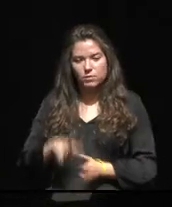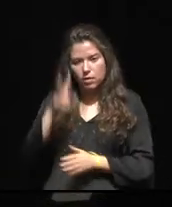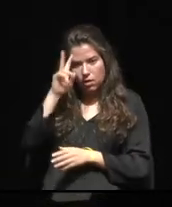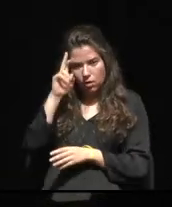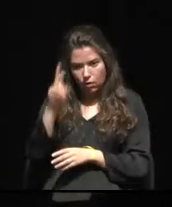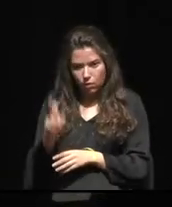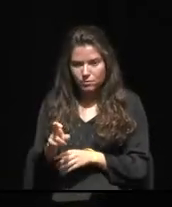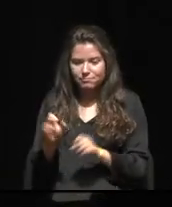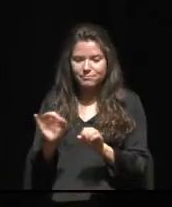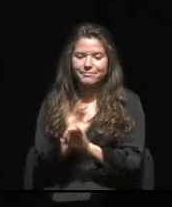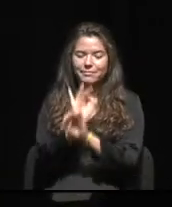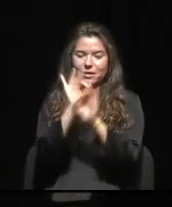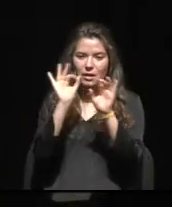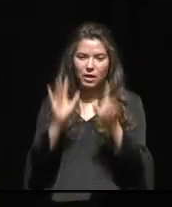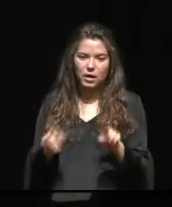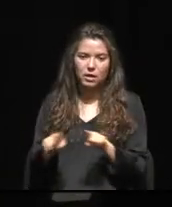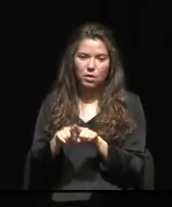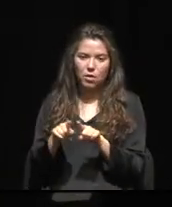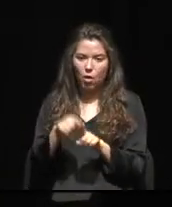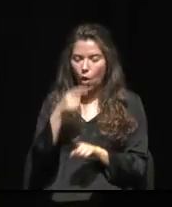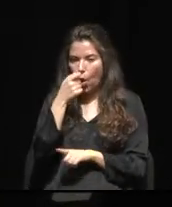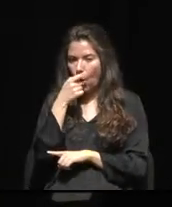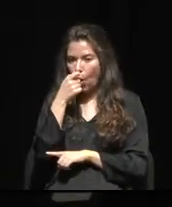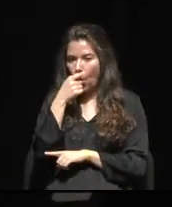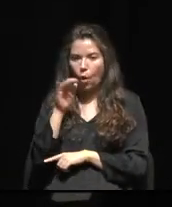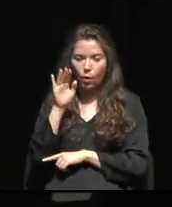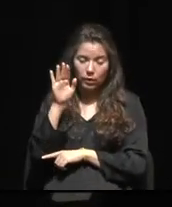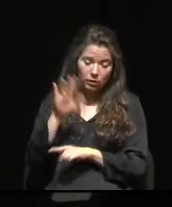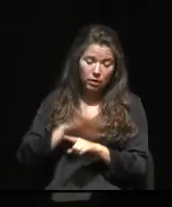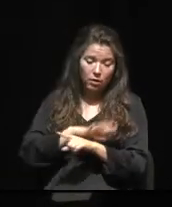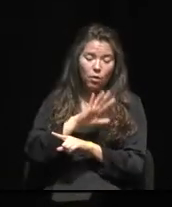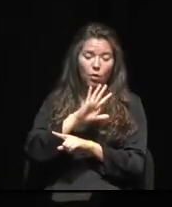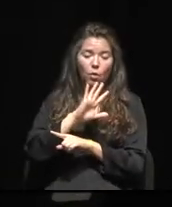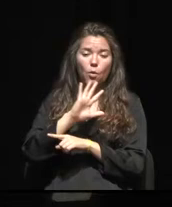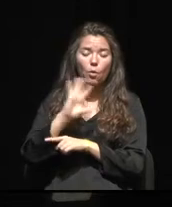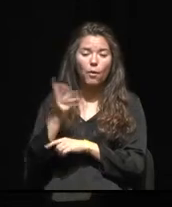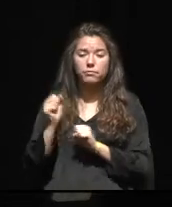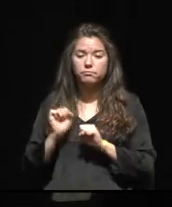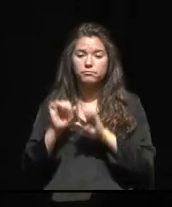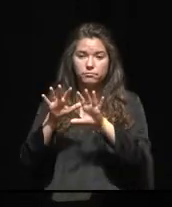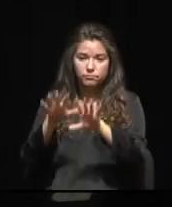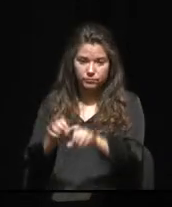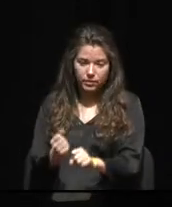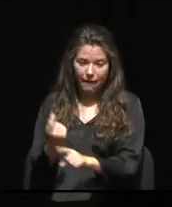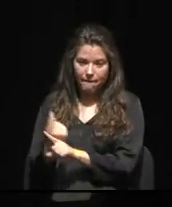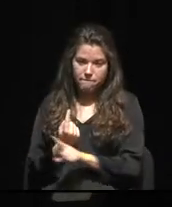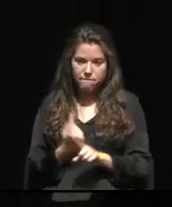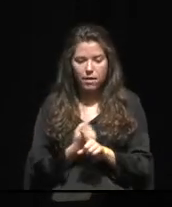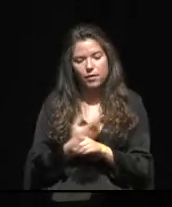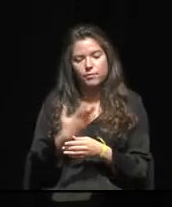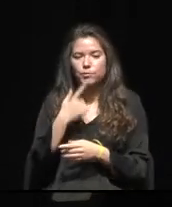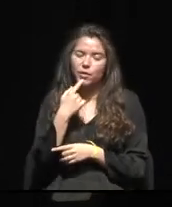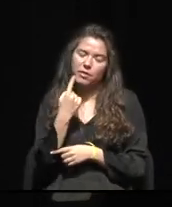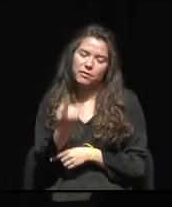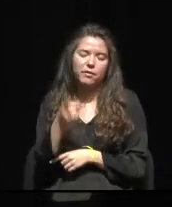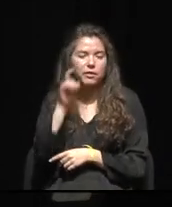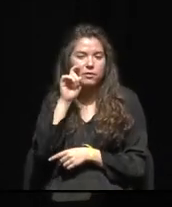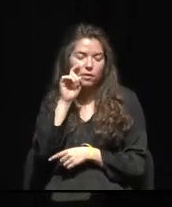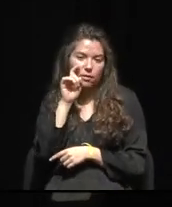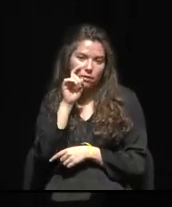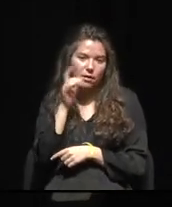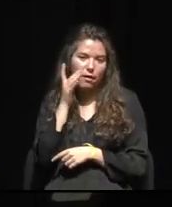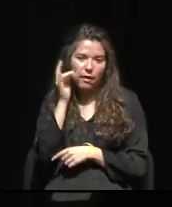deiga Como Hitler fez quando invadiu os sudetas quando também alegou estar a defender as populações de